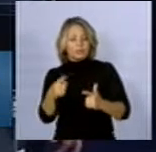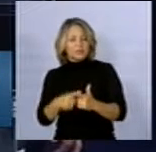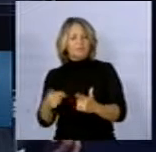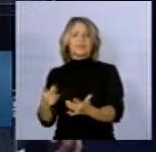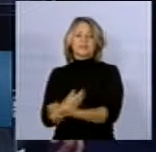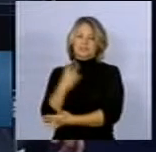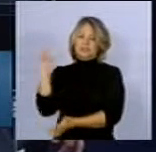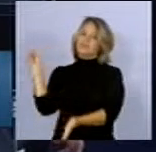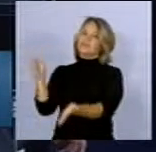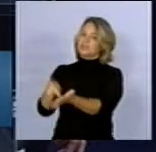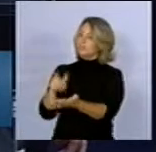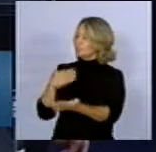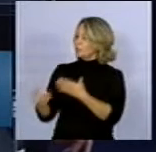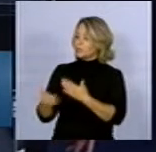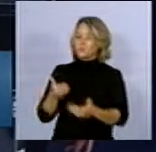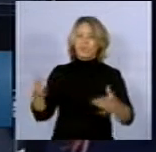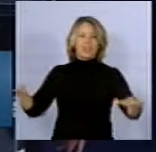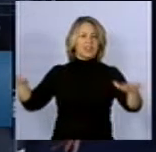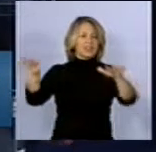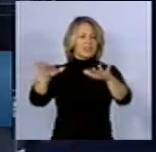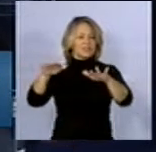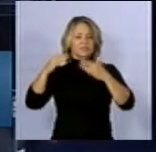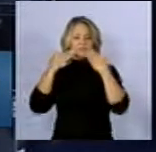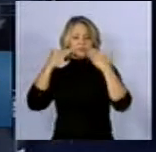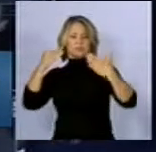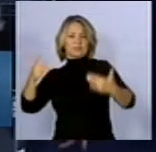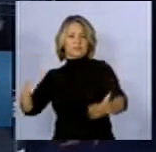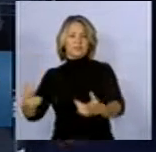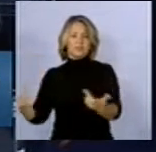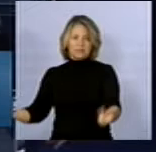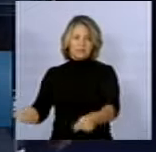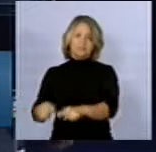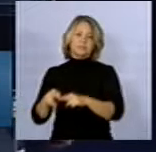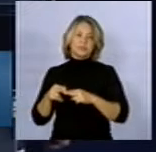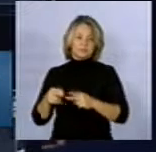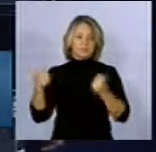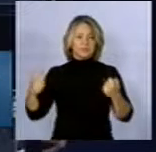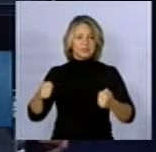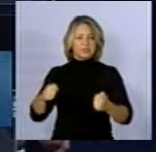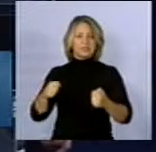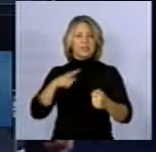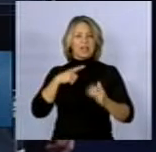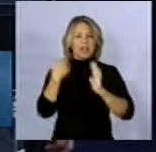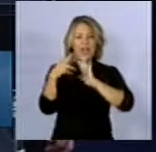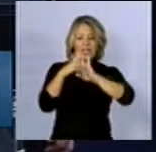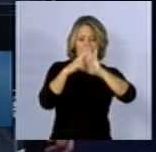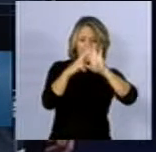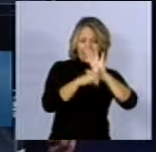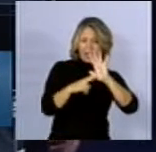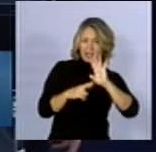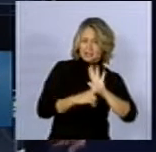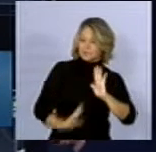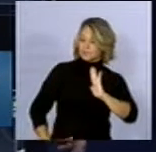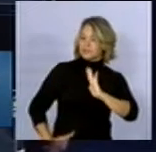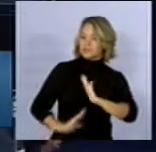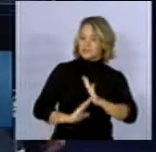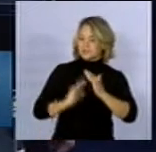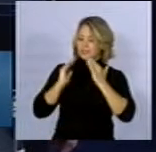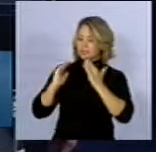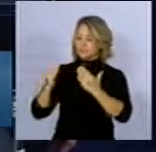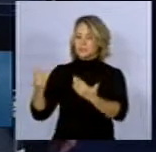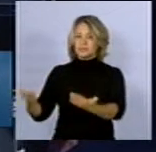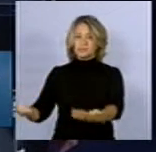existente, em qualquer nível de exposição. Portanto, estabelecer regras para limitar a exposição a um